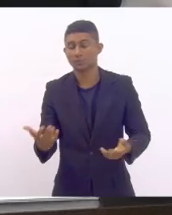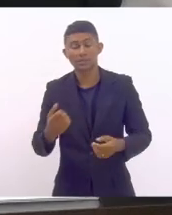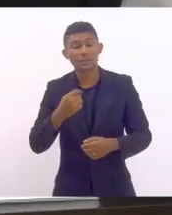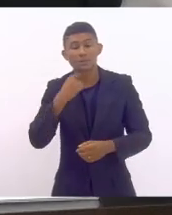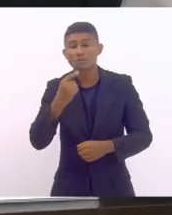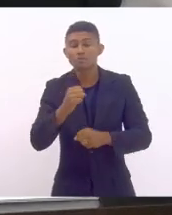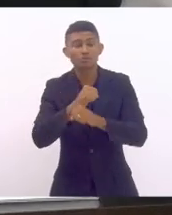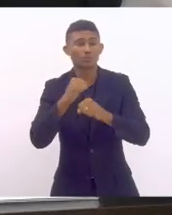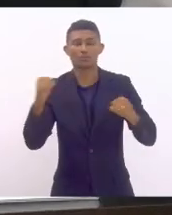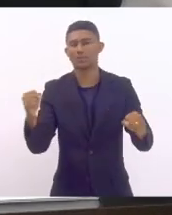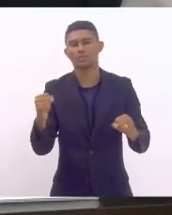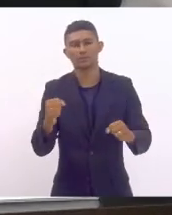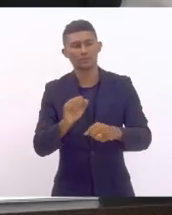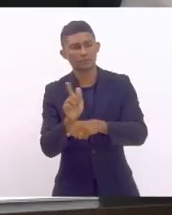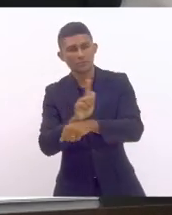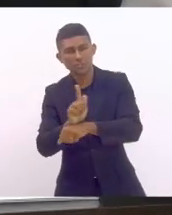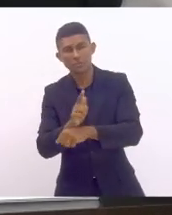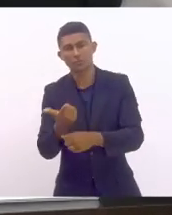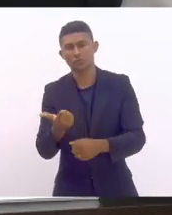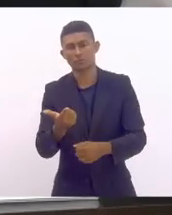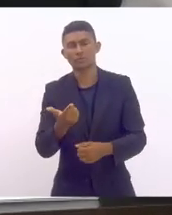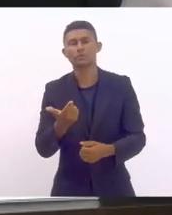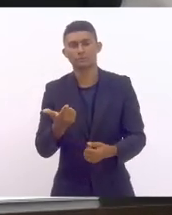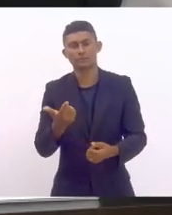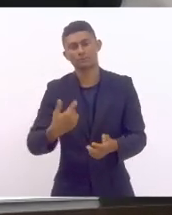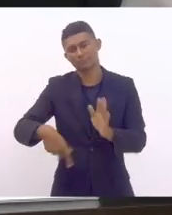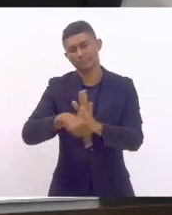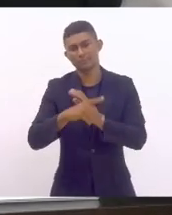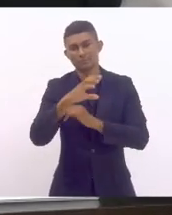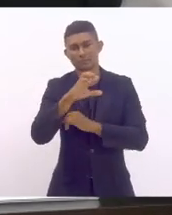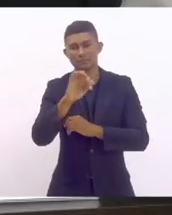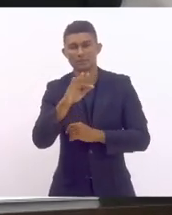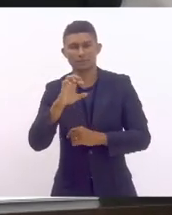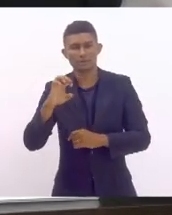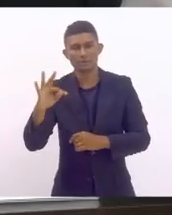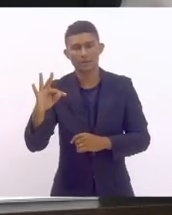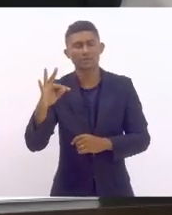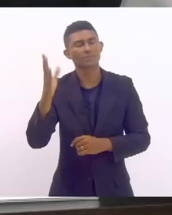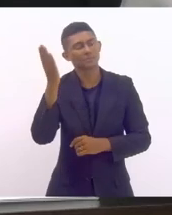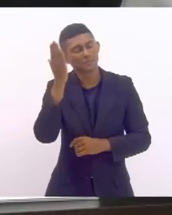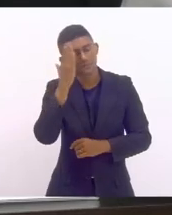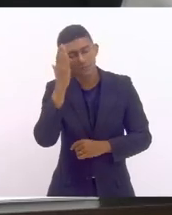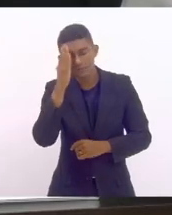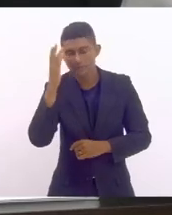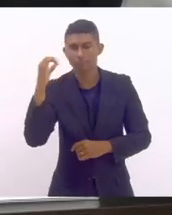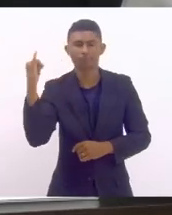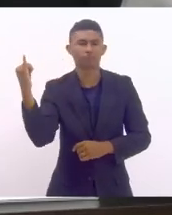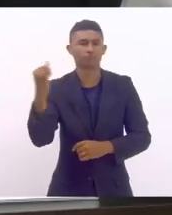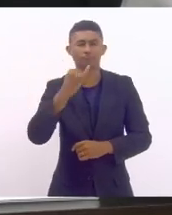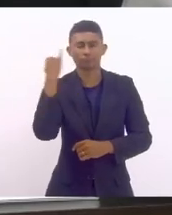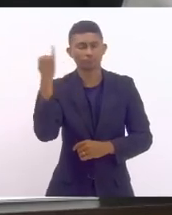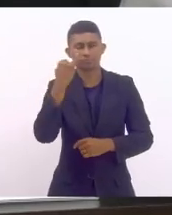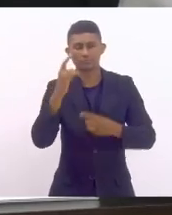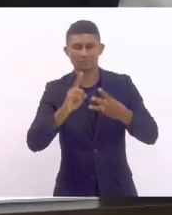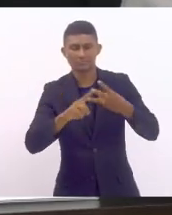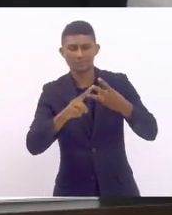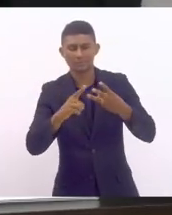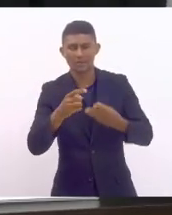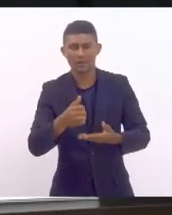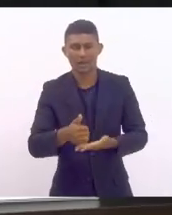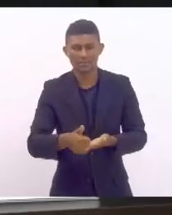não é que representa uma instituição como você fede eu reconheço a importância da assistência estudantil